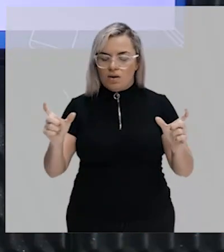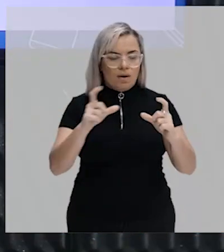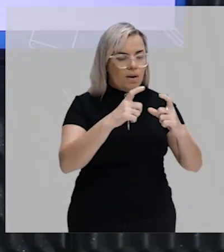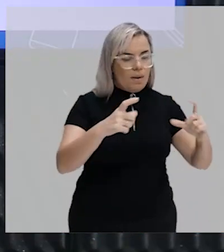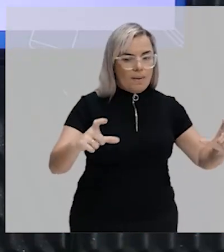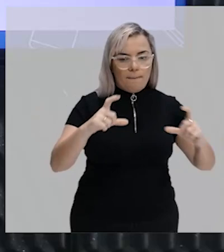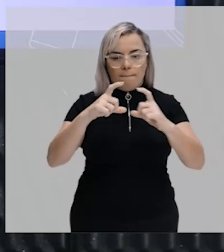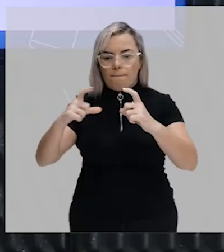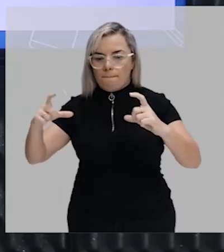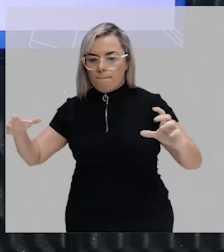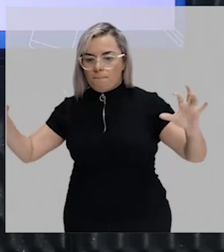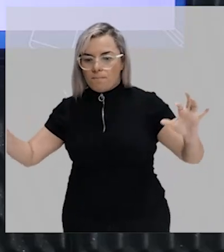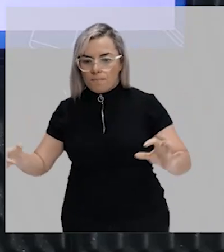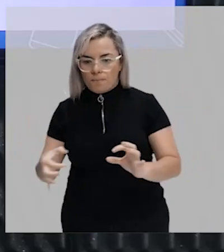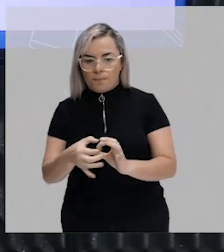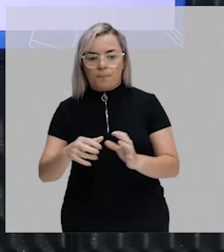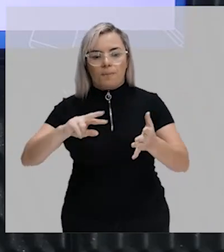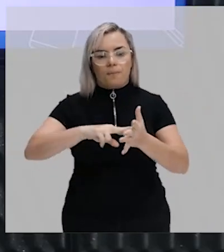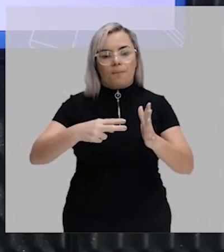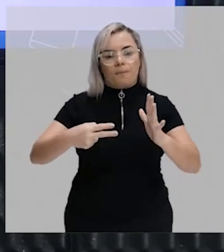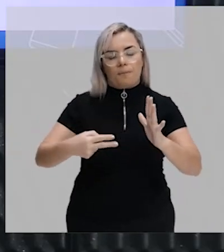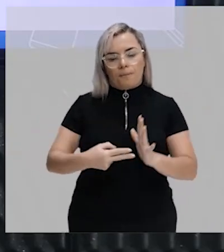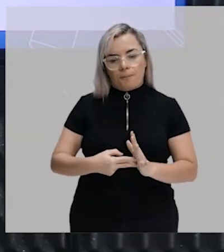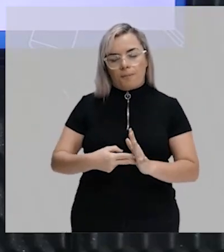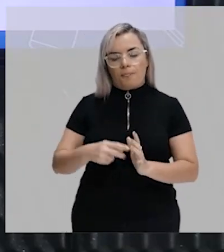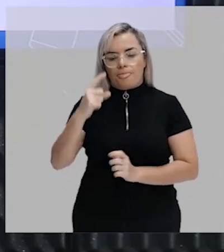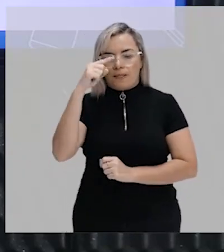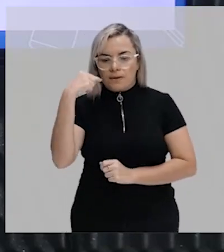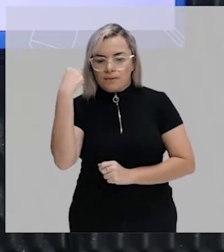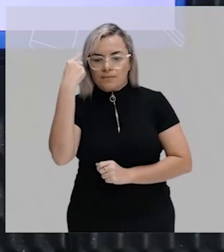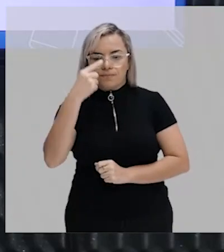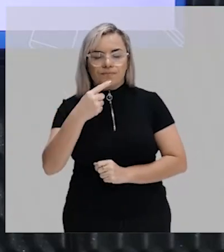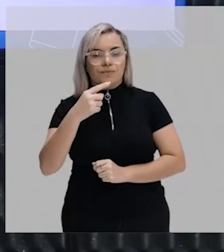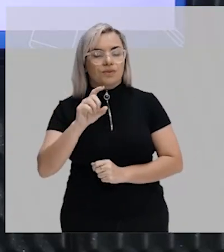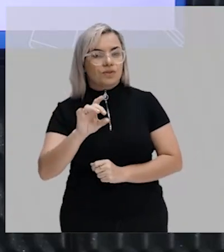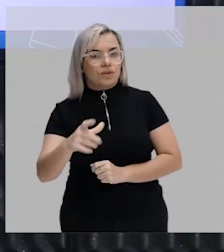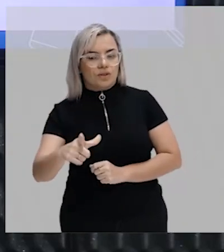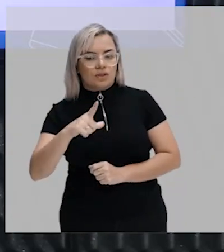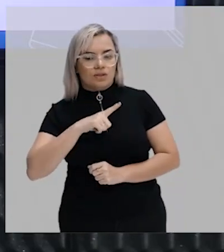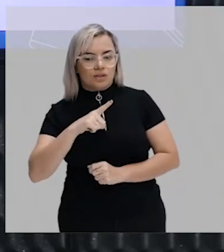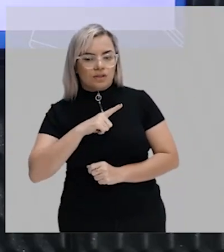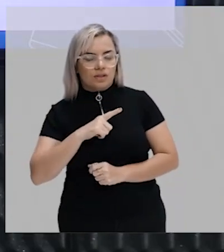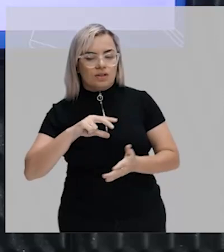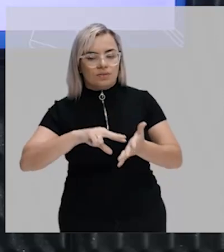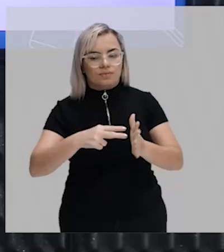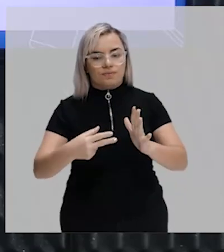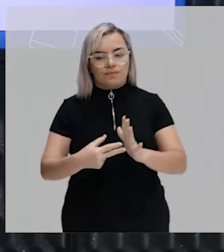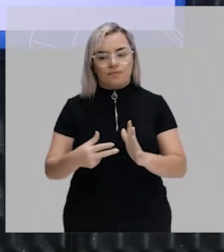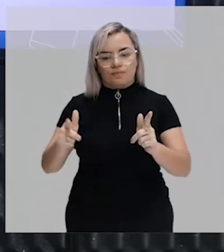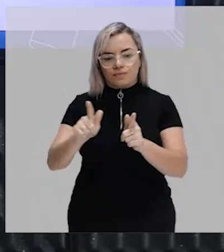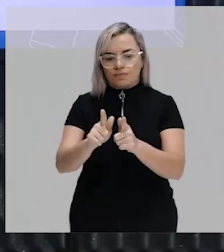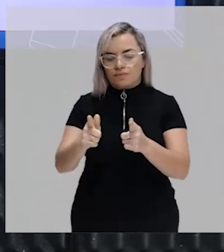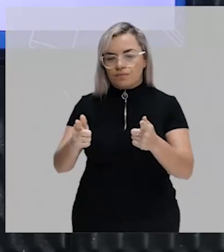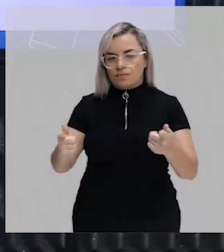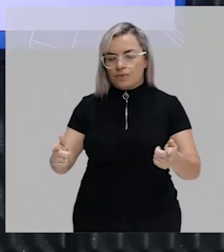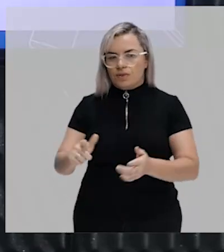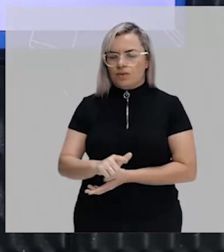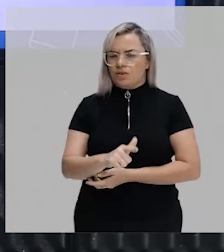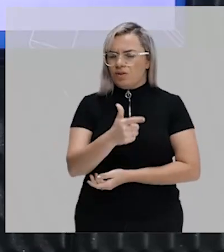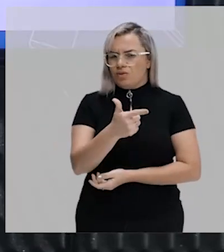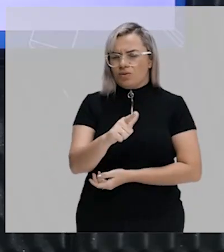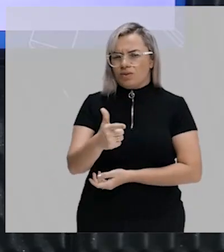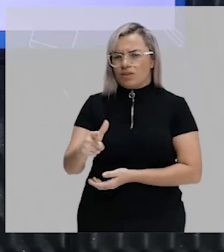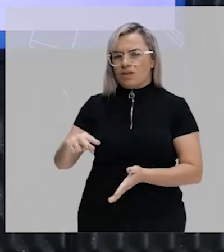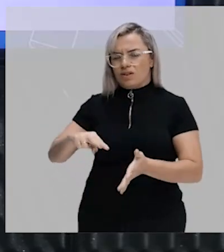com. As conjunções em espanhol só têm significado gramatical, tá? E não